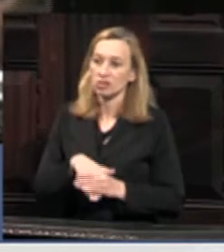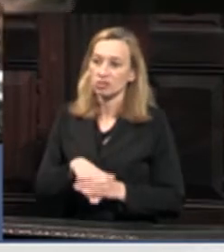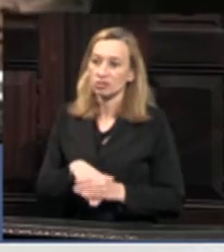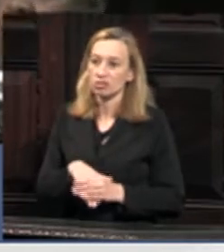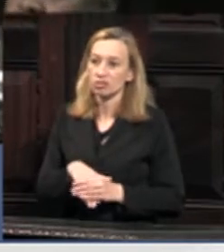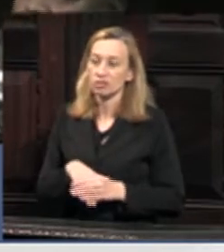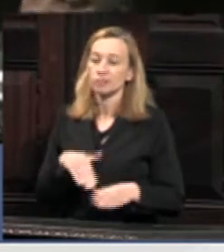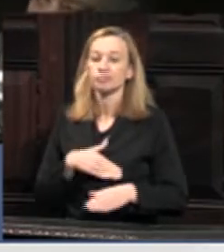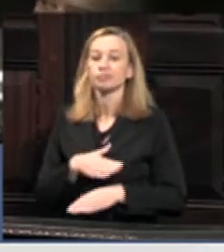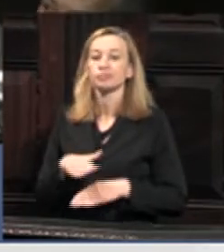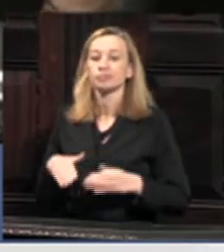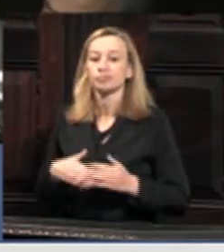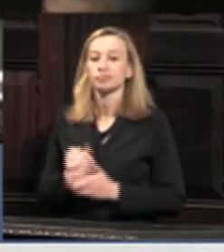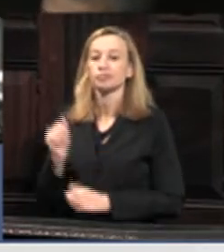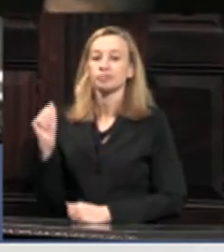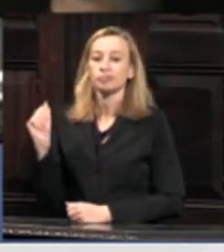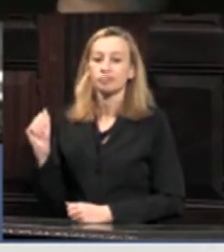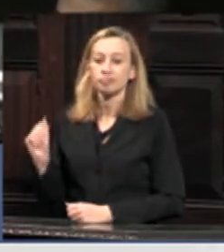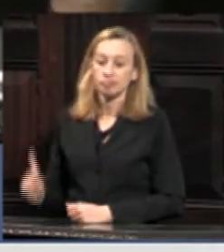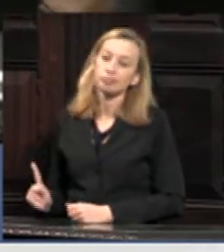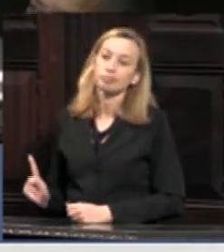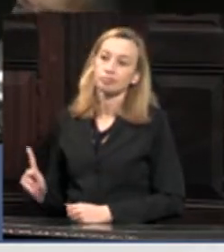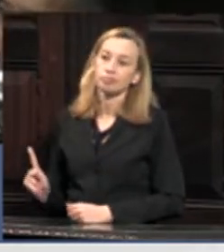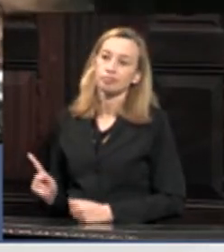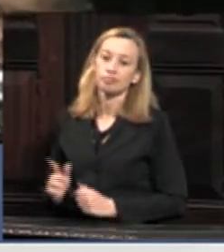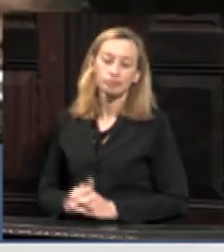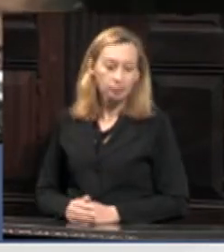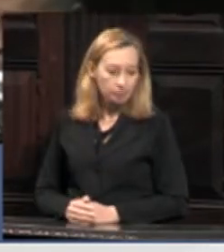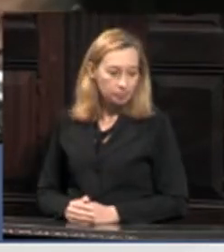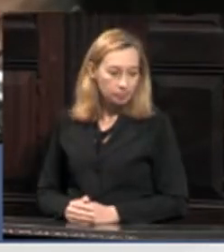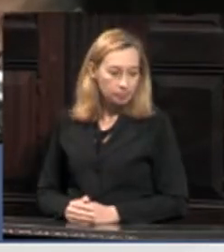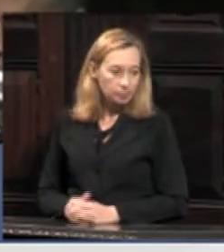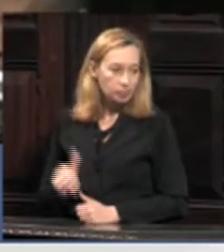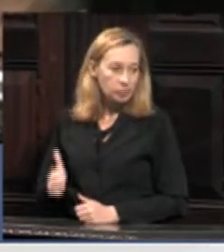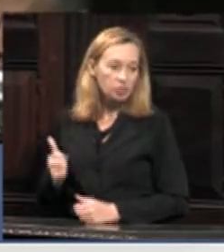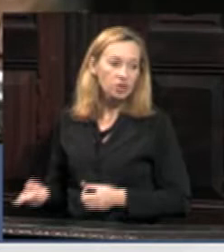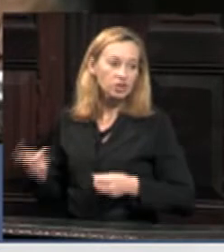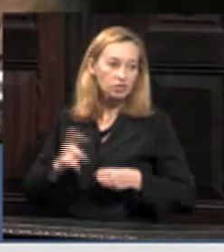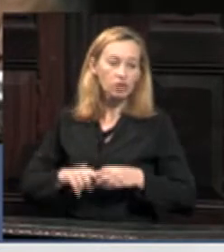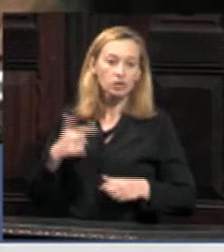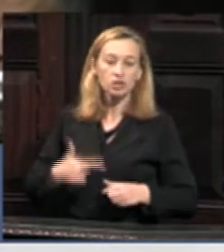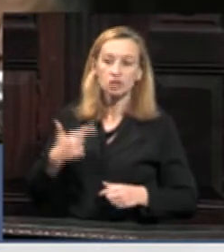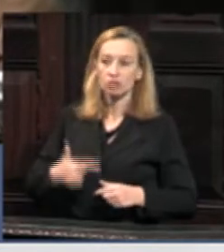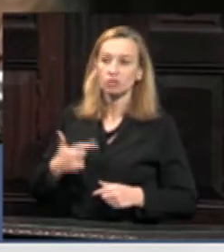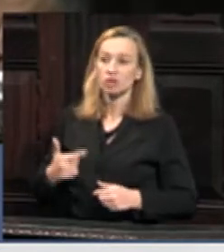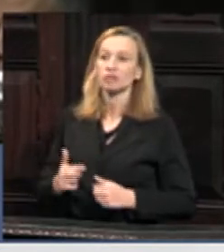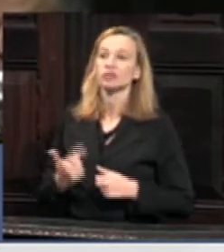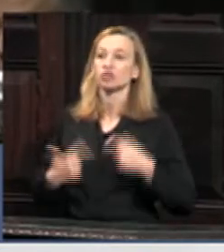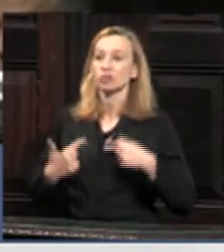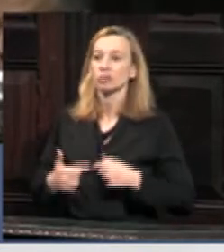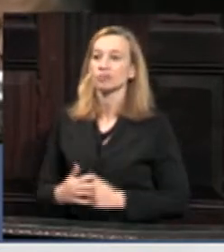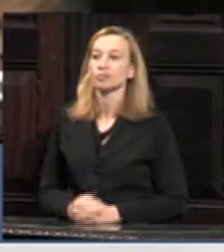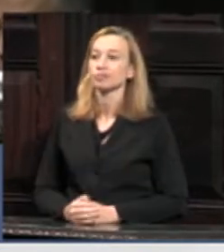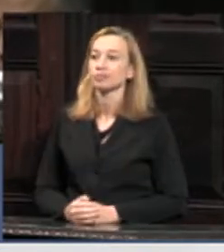votação. Senhores que aprovam, permaneçam como estão. Aprovado em primeira, retorna em segunda.